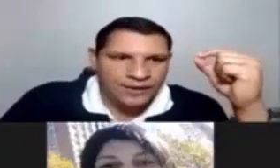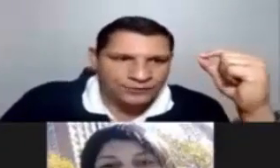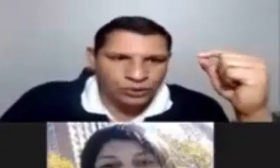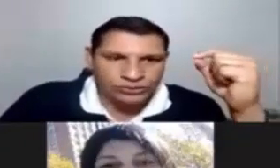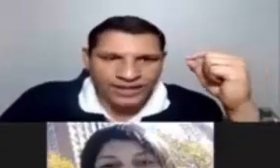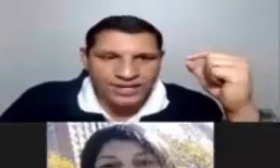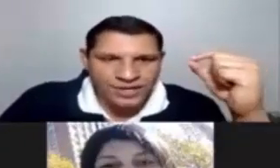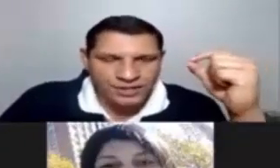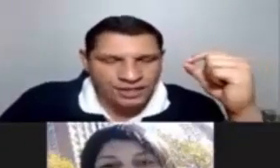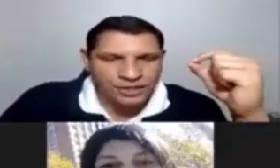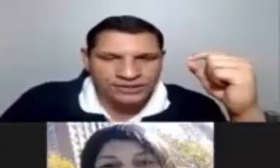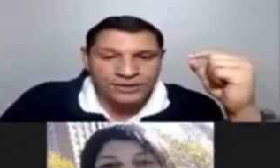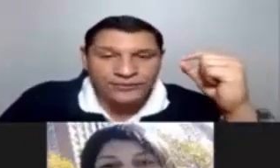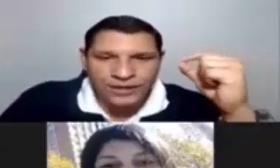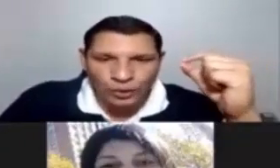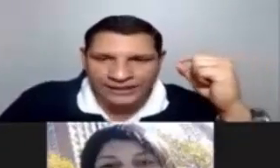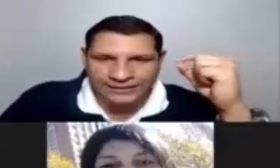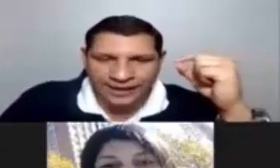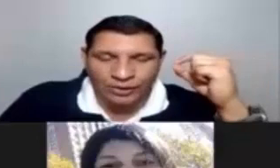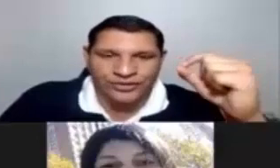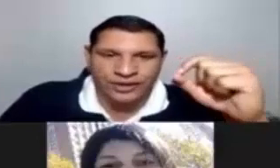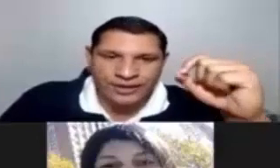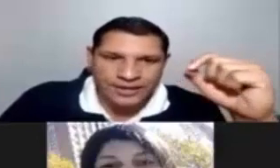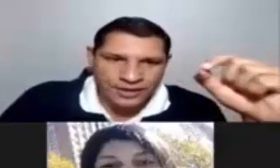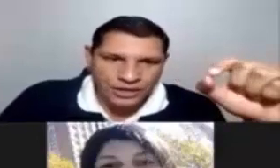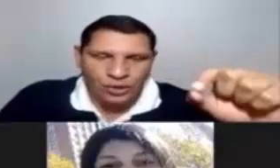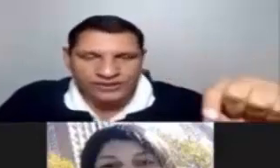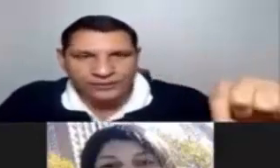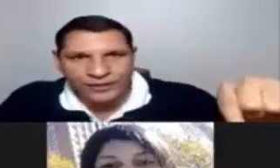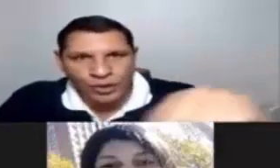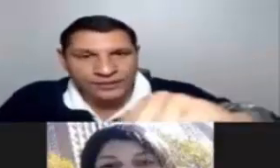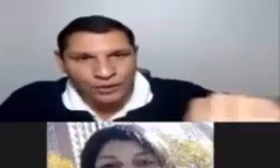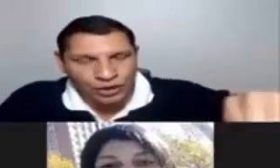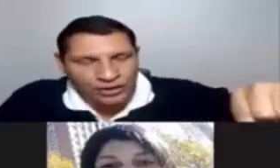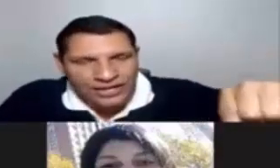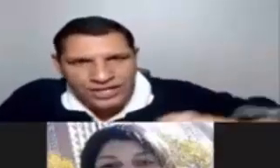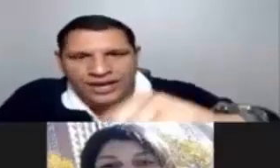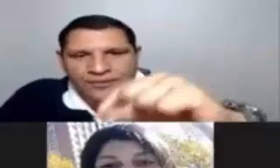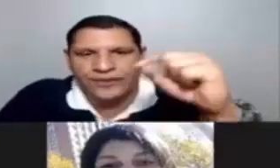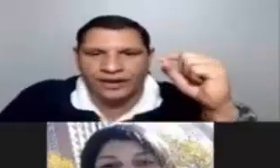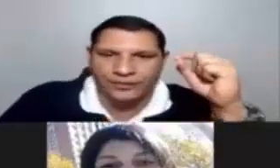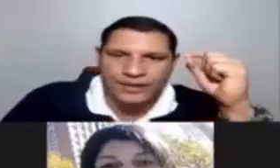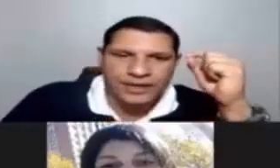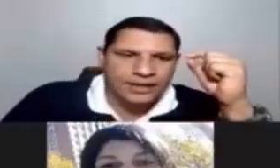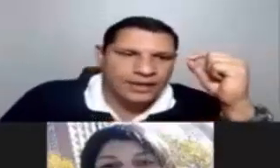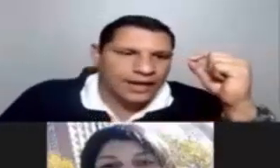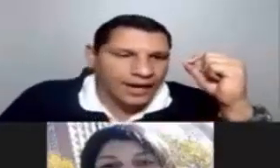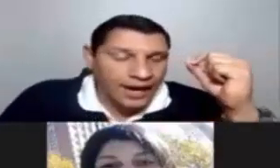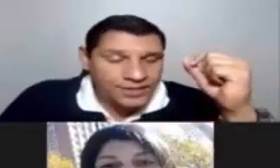e ficou três dias nas regiões inferiores da terra ou seja regiões inferiores inferiores no latim é inferno